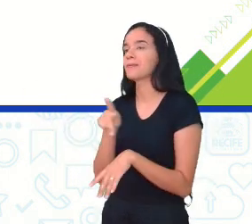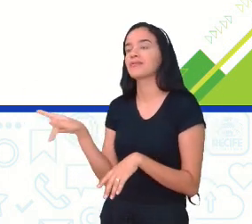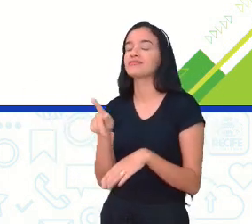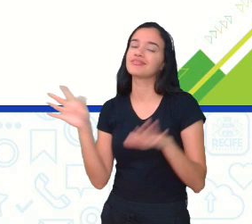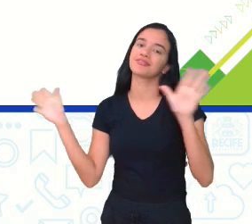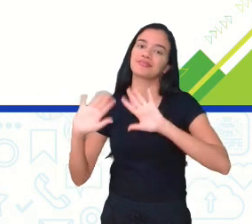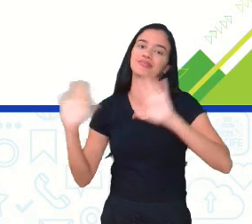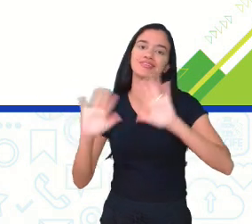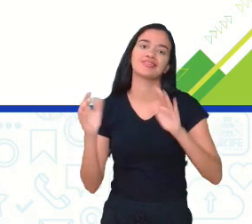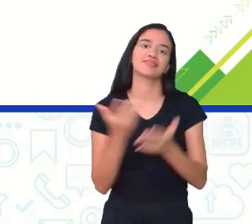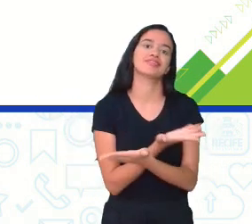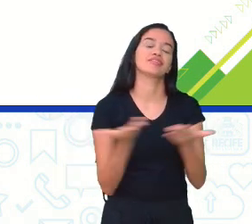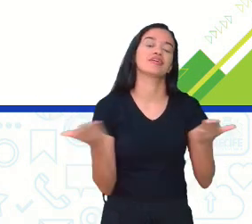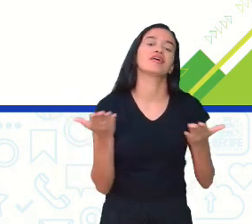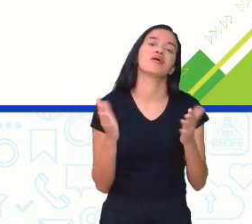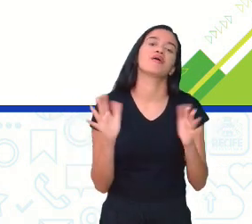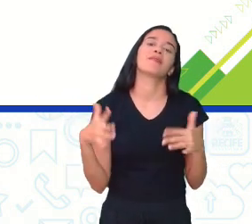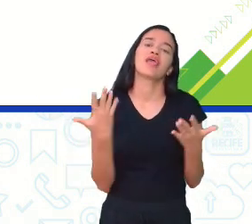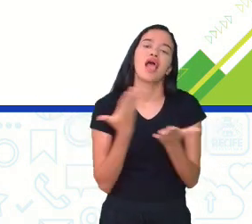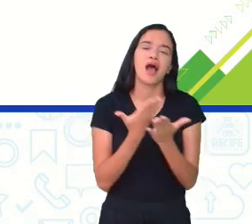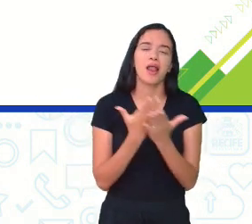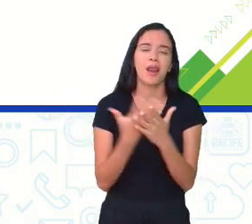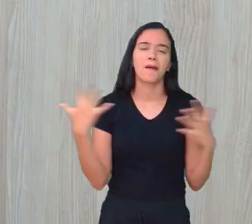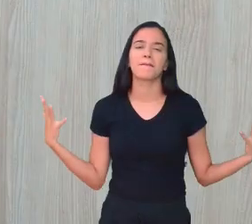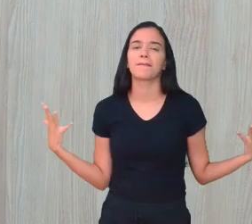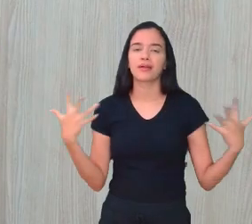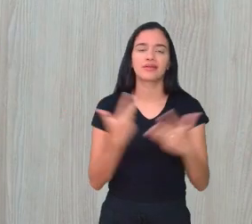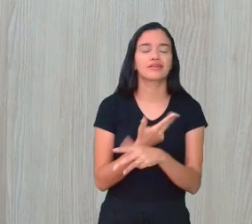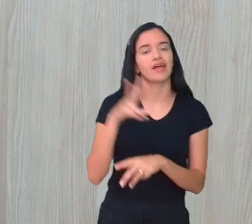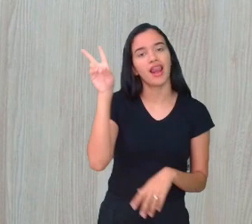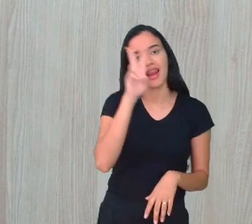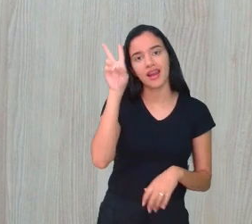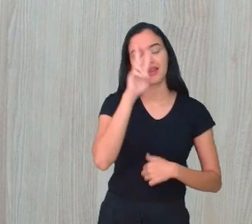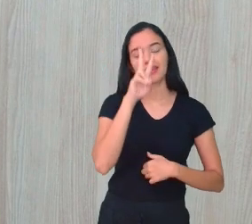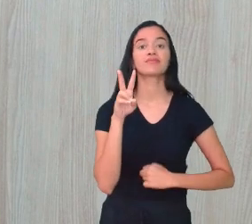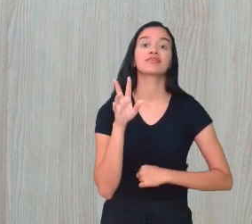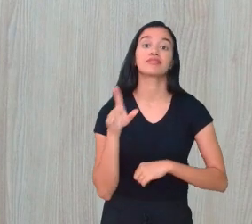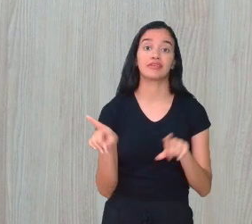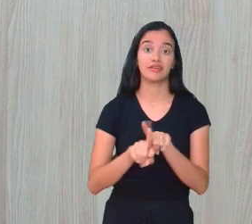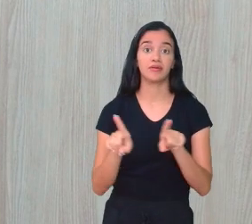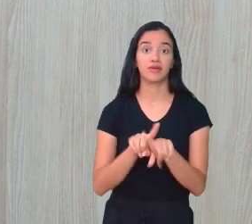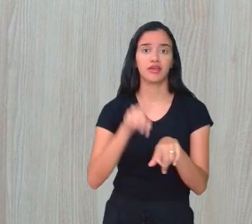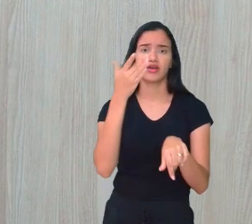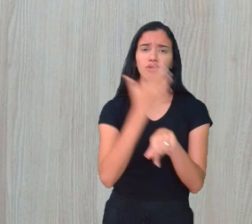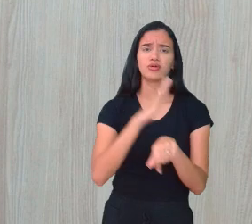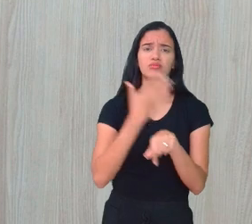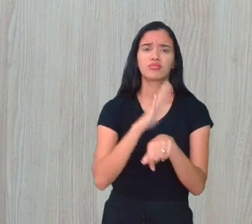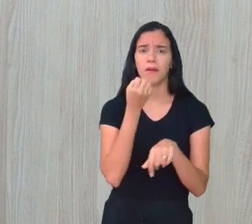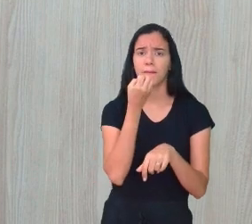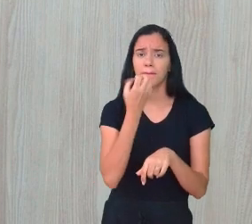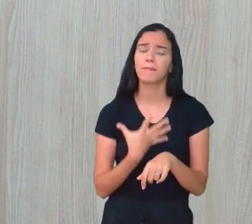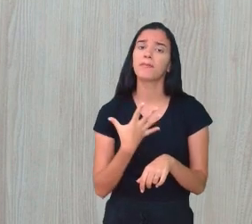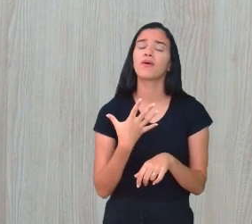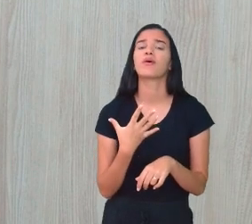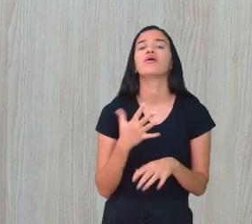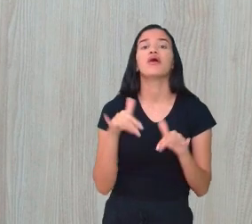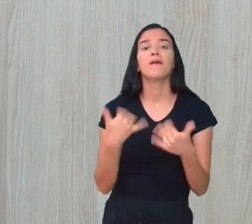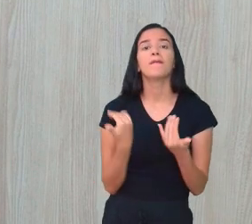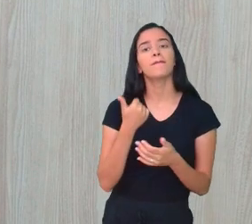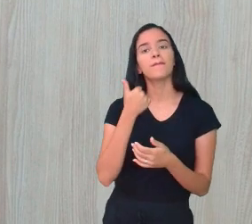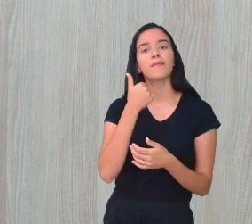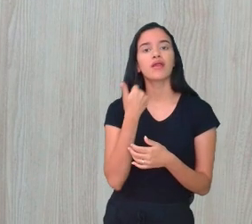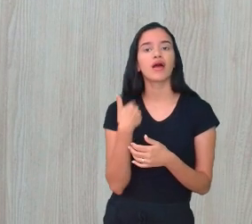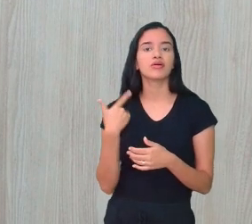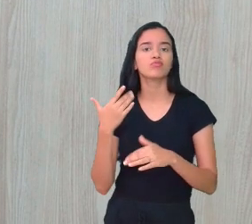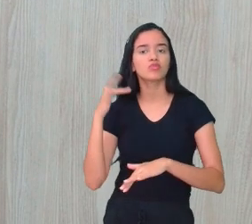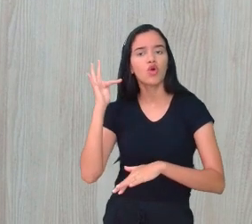para se despedir de vocês. Gente, que aula maravilhosa, né? E eu estava lembrando também, professor, que o exercício é muito bom para o envelhecimento saudável